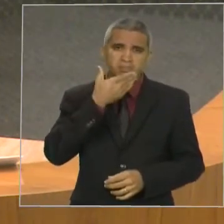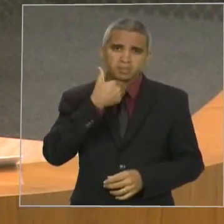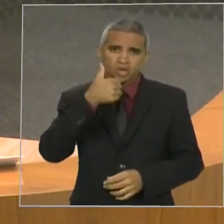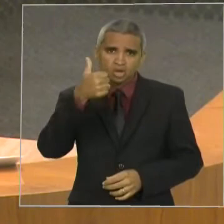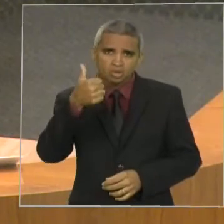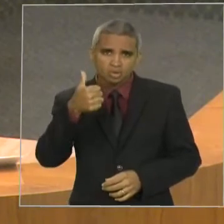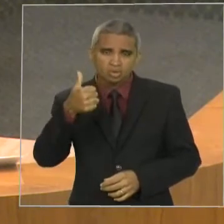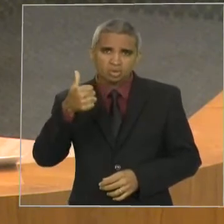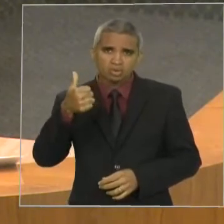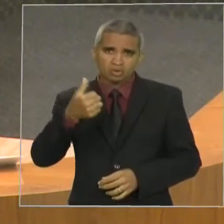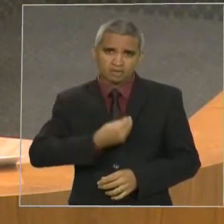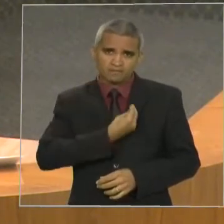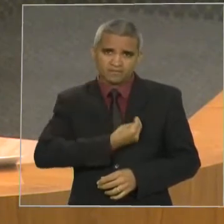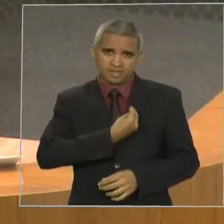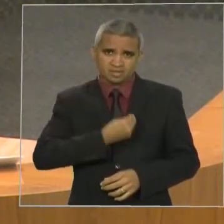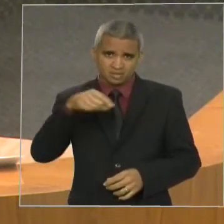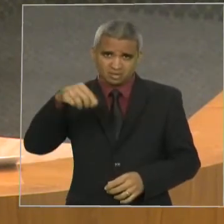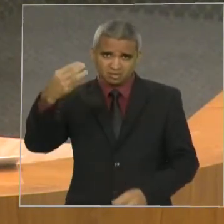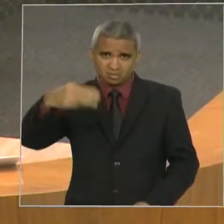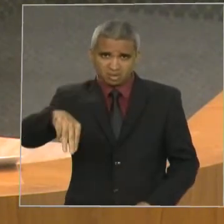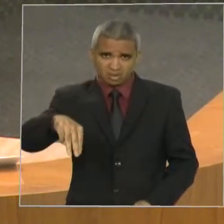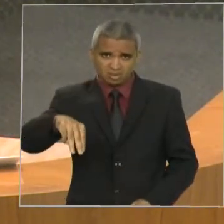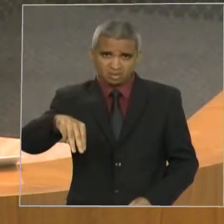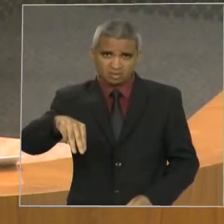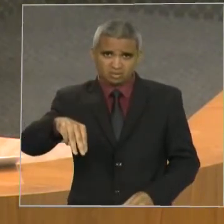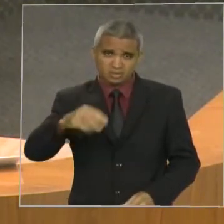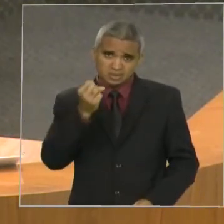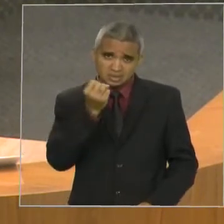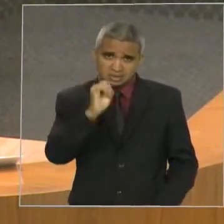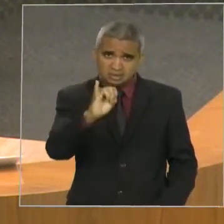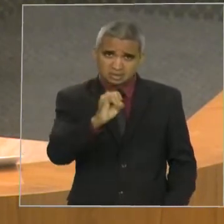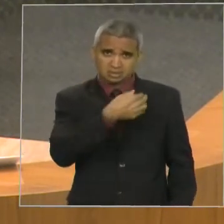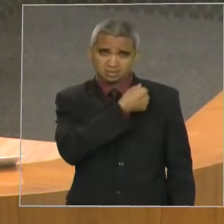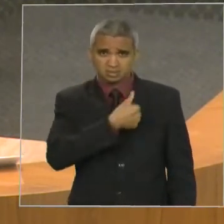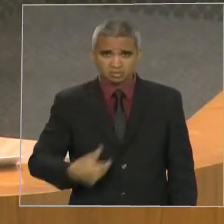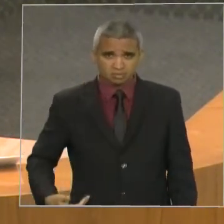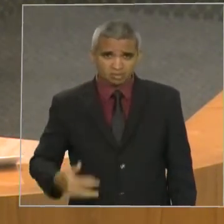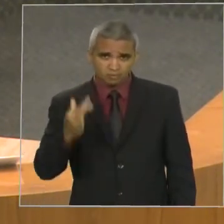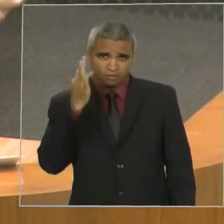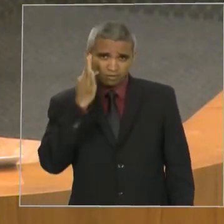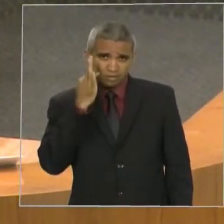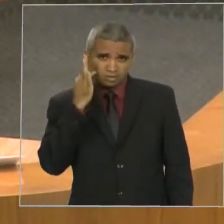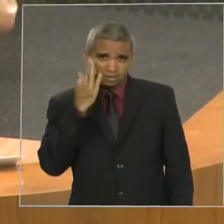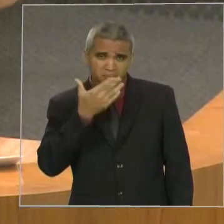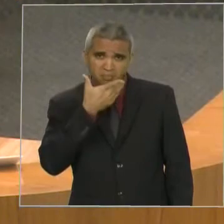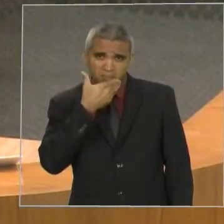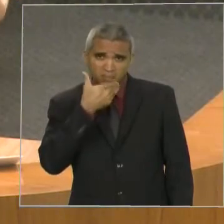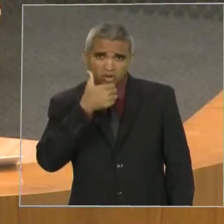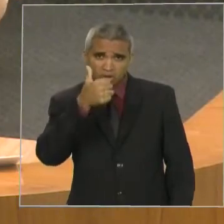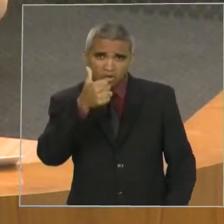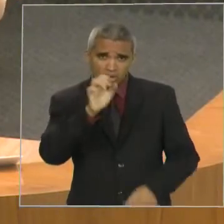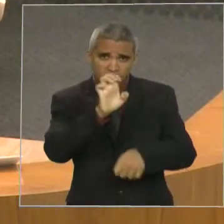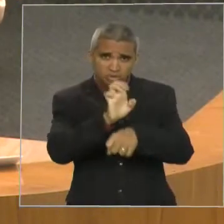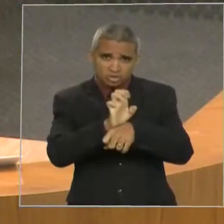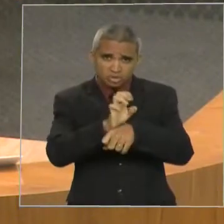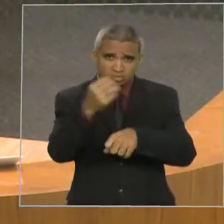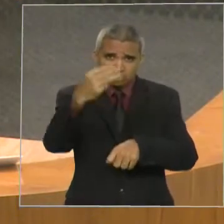melhorou a vida dos maranhenses. Se o governador Flávio Dino melhorou a realidade do